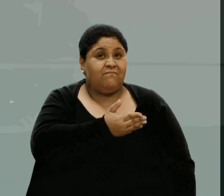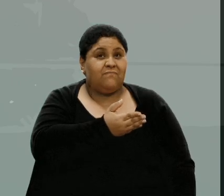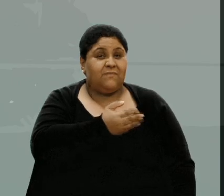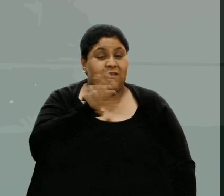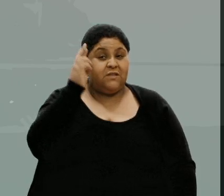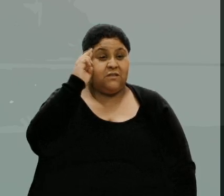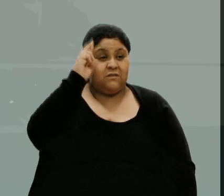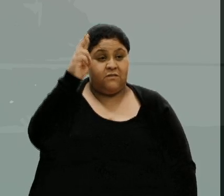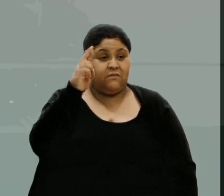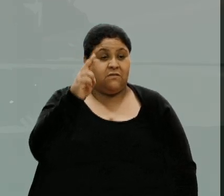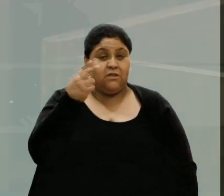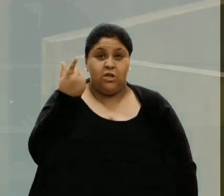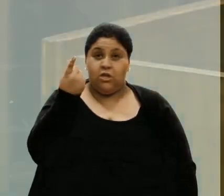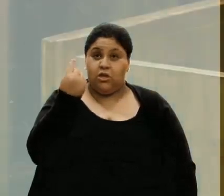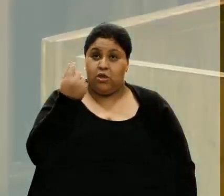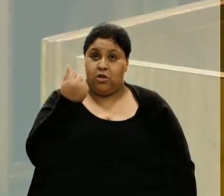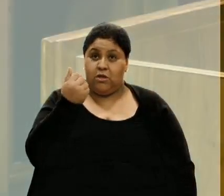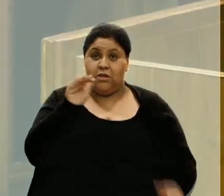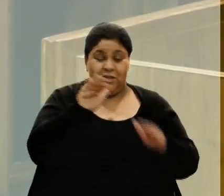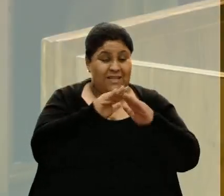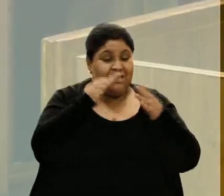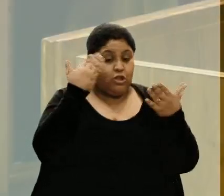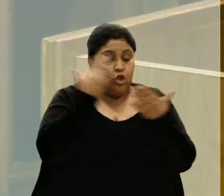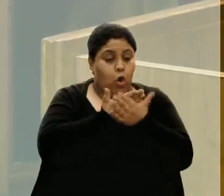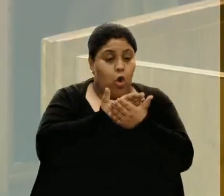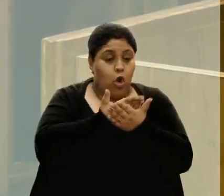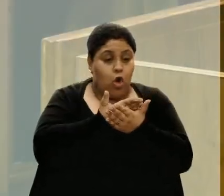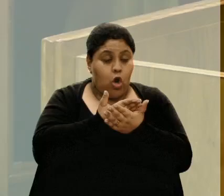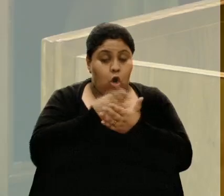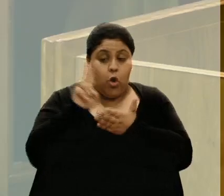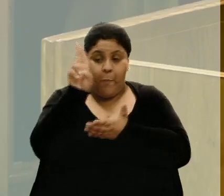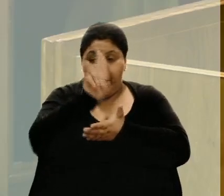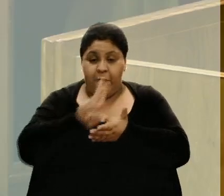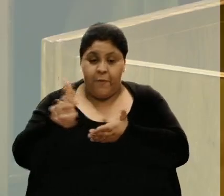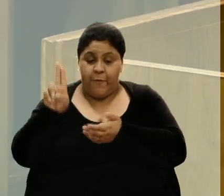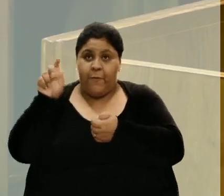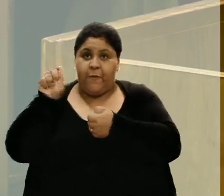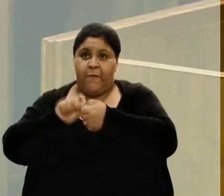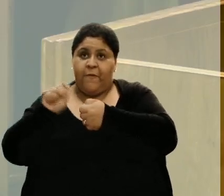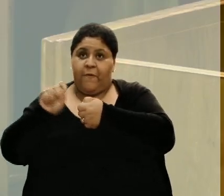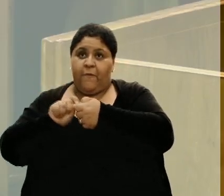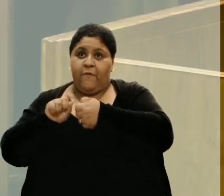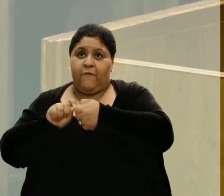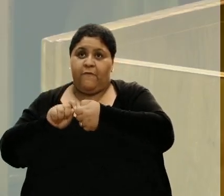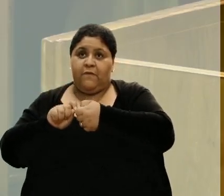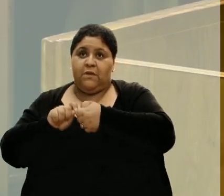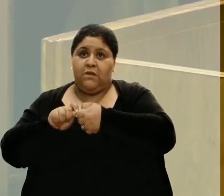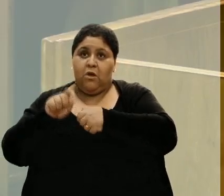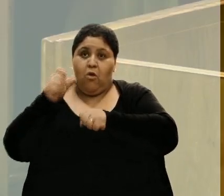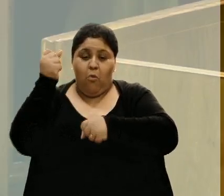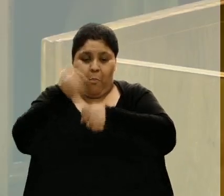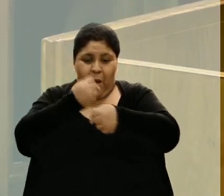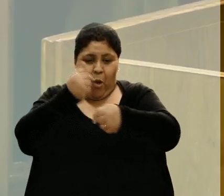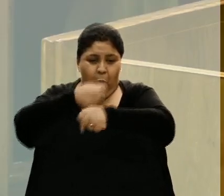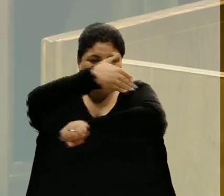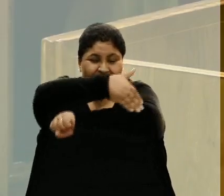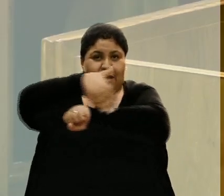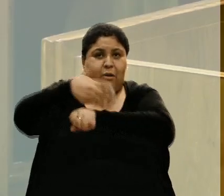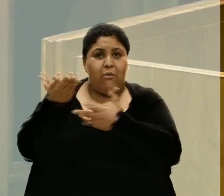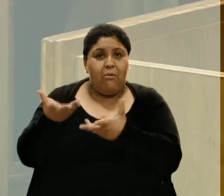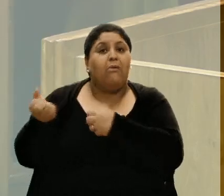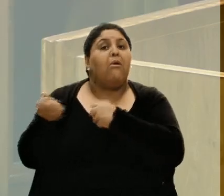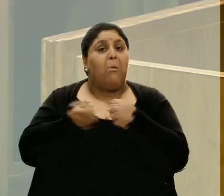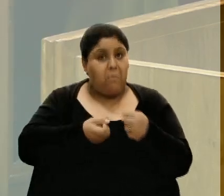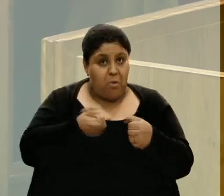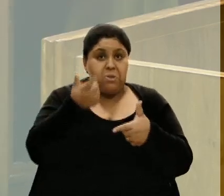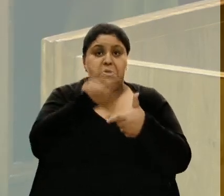diretor com uma verba da escola vai usar para fazer uma coisa na rua. Isto aí depois pode dar algum